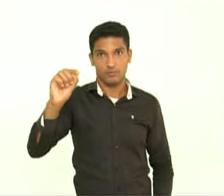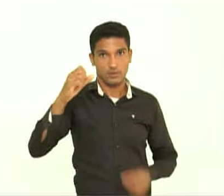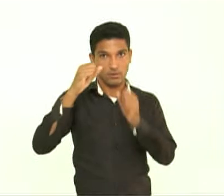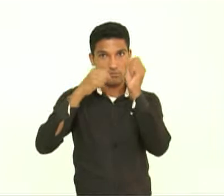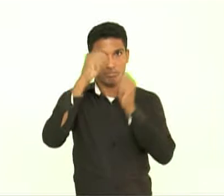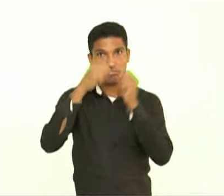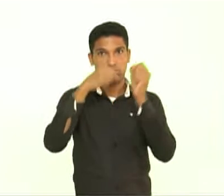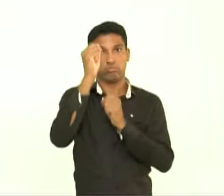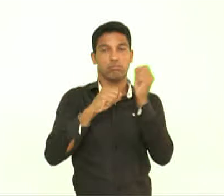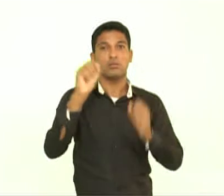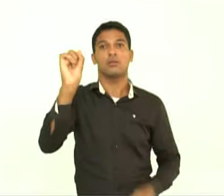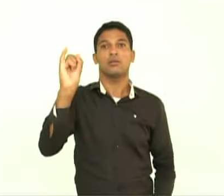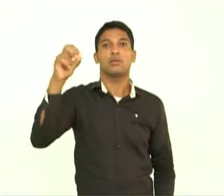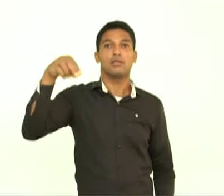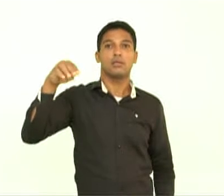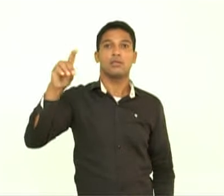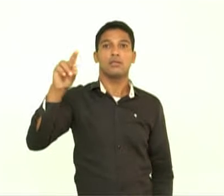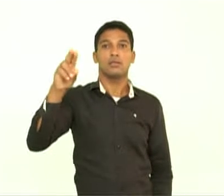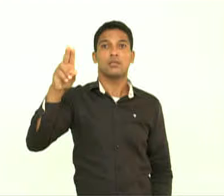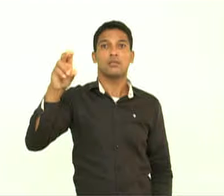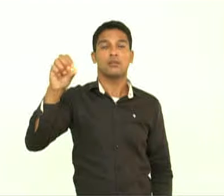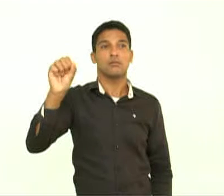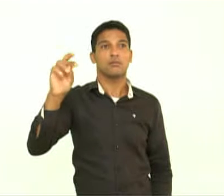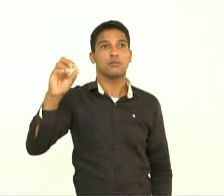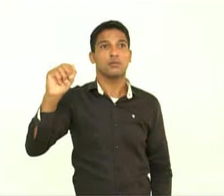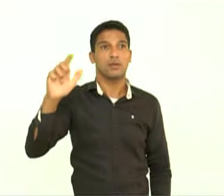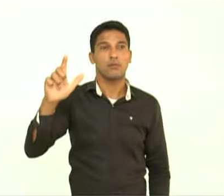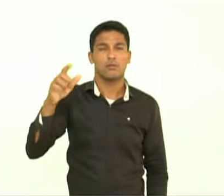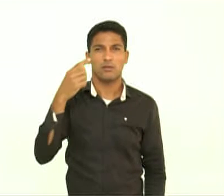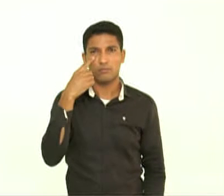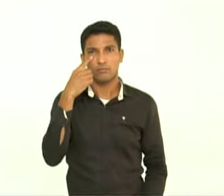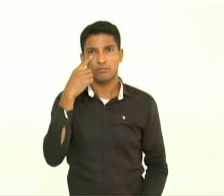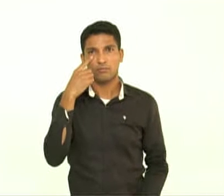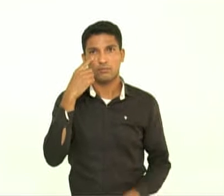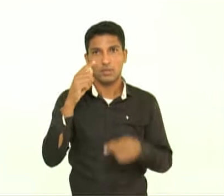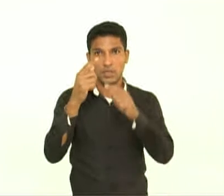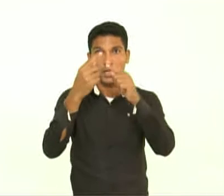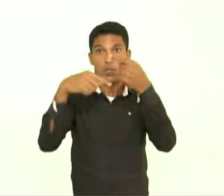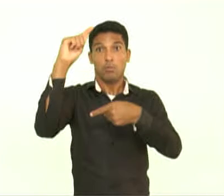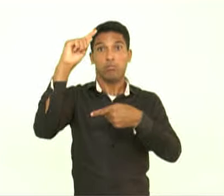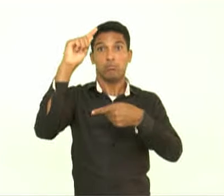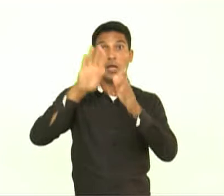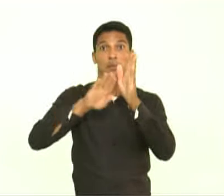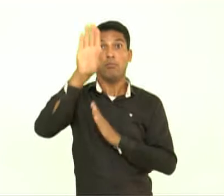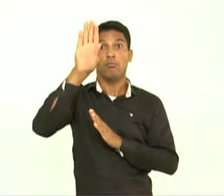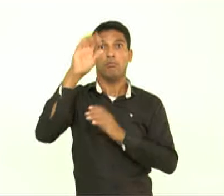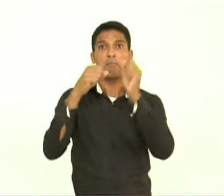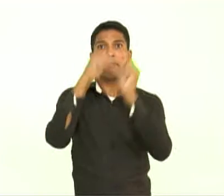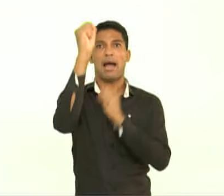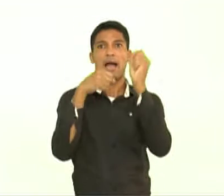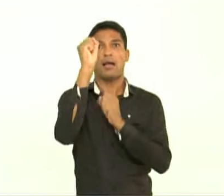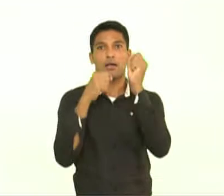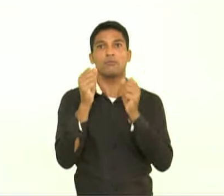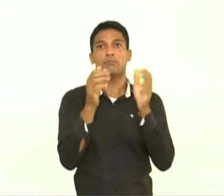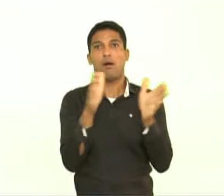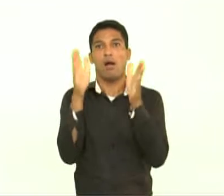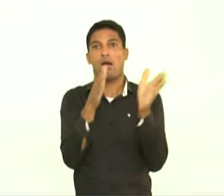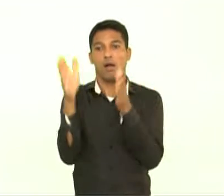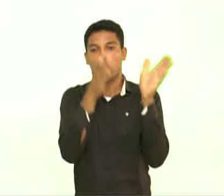informacional, ou terceira revolução industrial. Tem vários aspectos aí que mudaram o ritmo da nossa vida. A partir dos